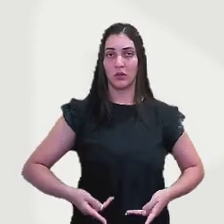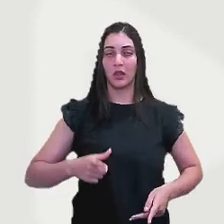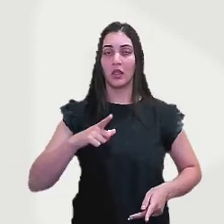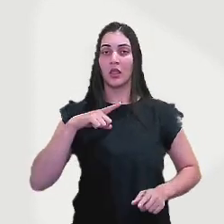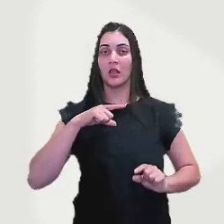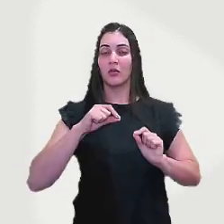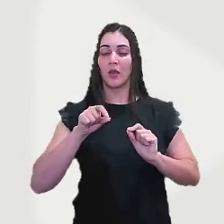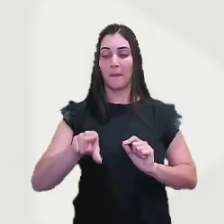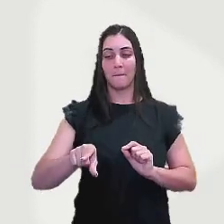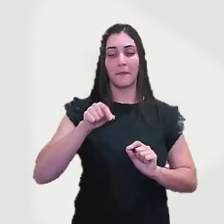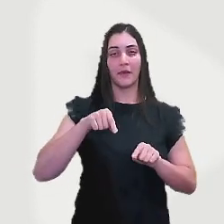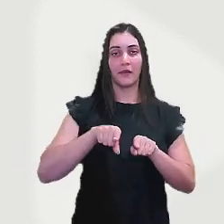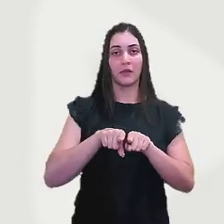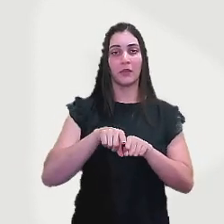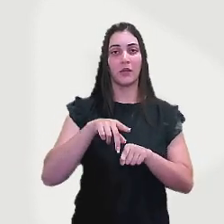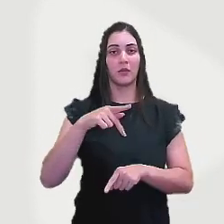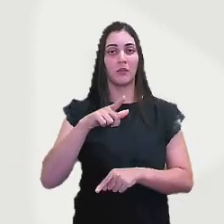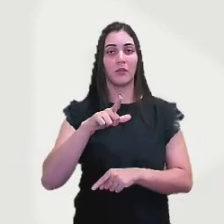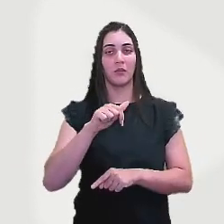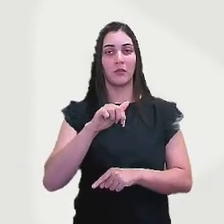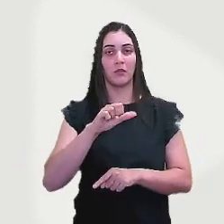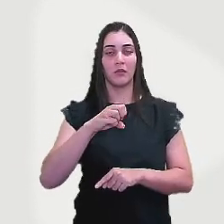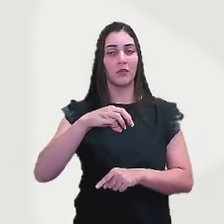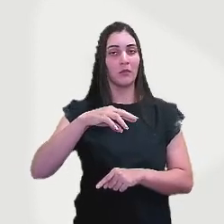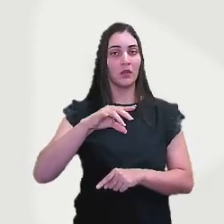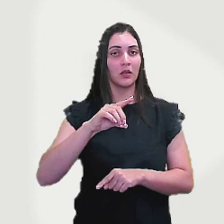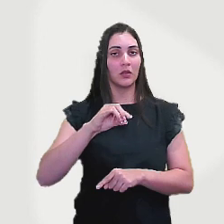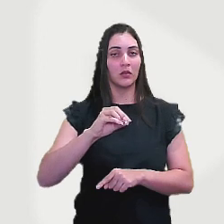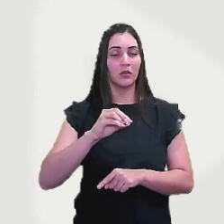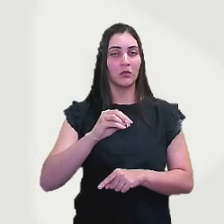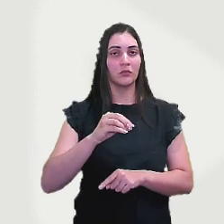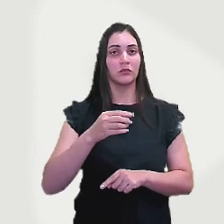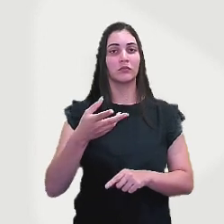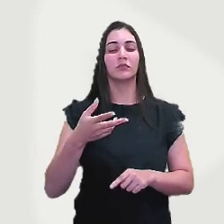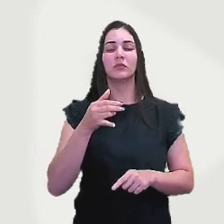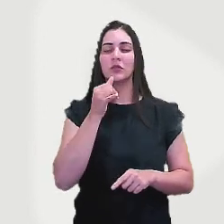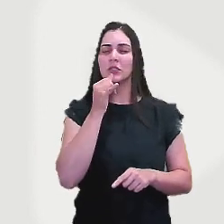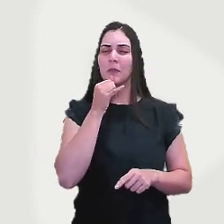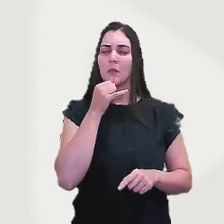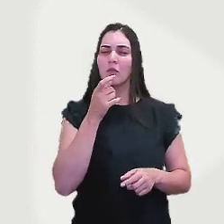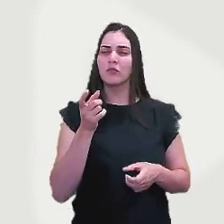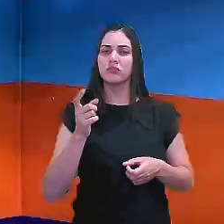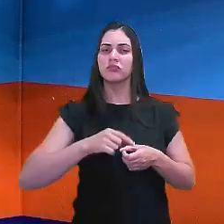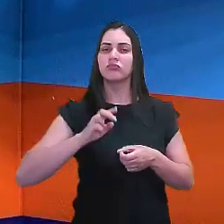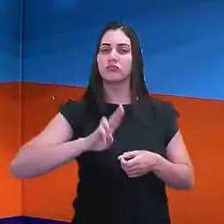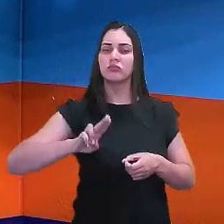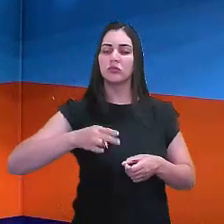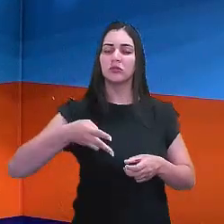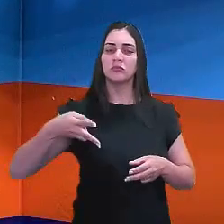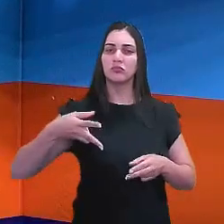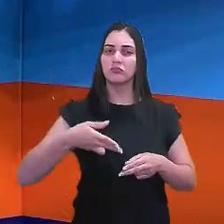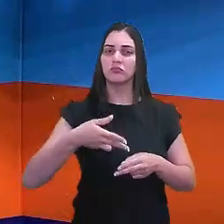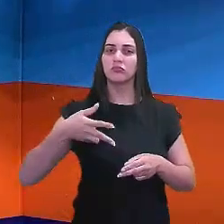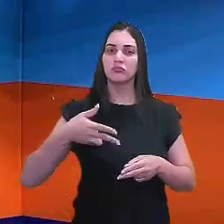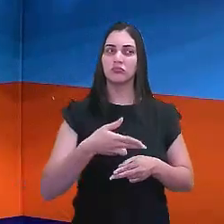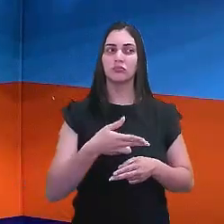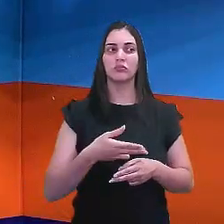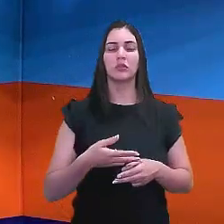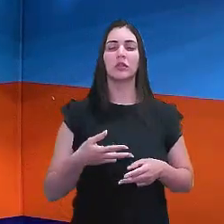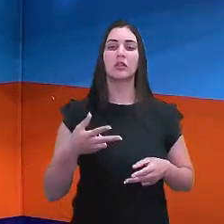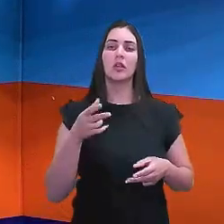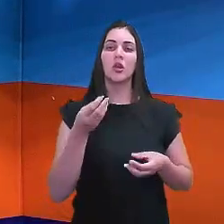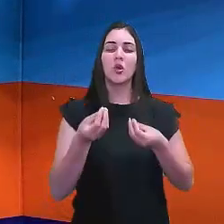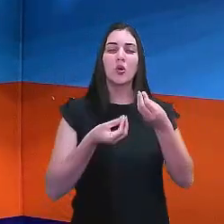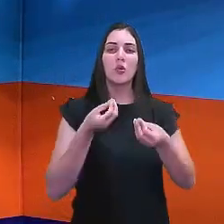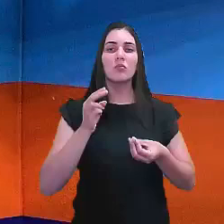plasmídio, que é um DNA circulante, e colocaram através de usando tesouras. Volta aqui comigo, por favor, Brusão, para ficar mais visível. Era